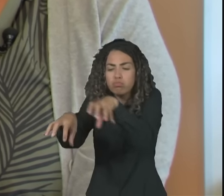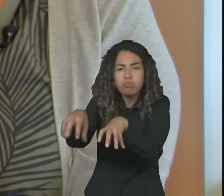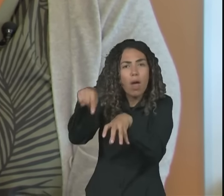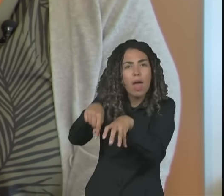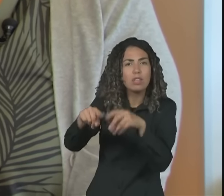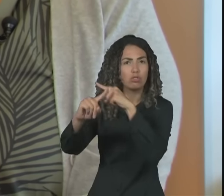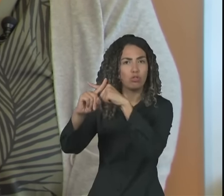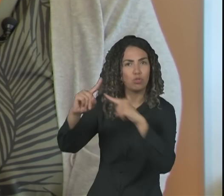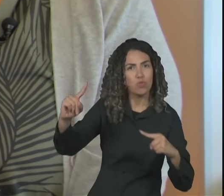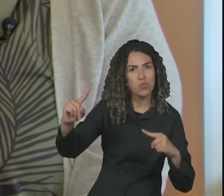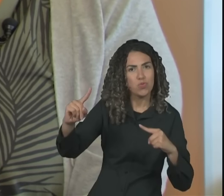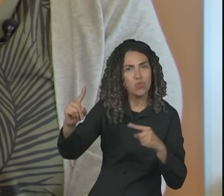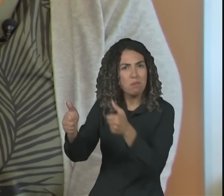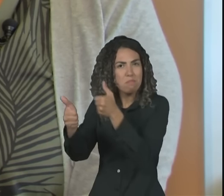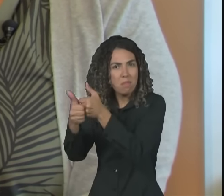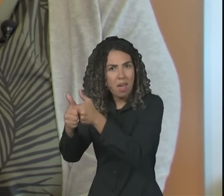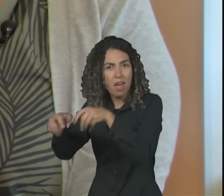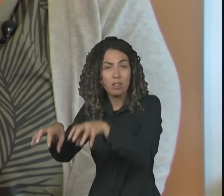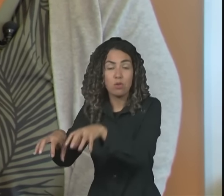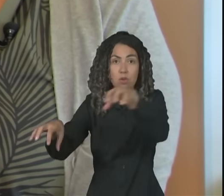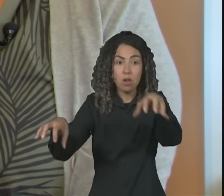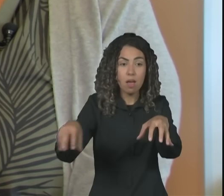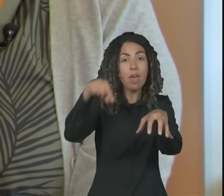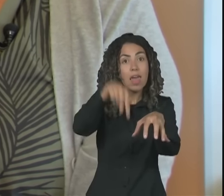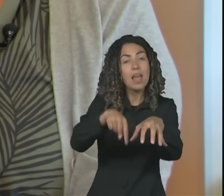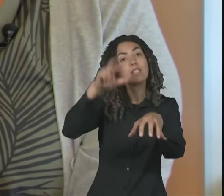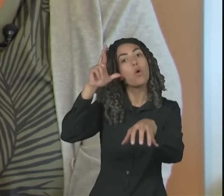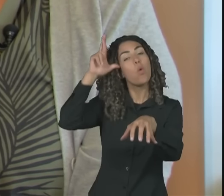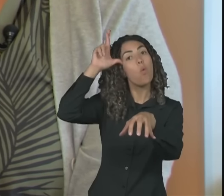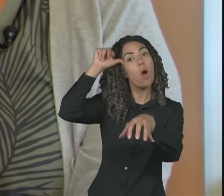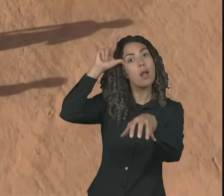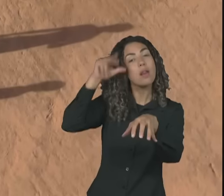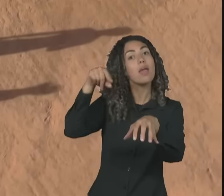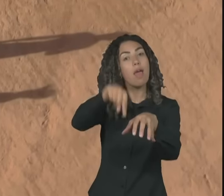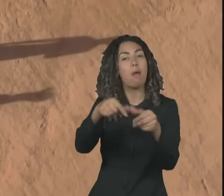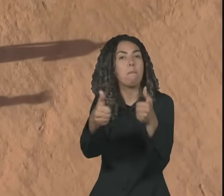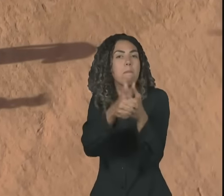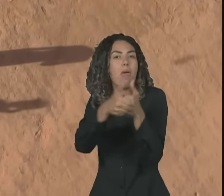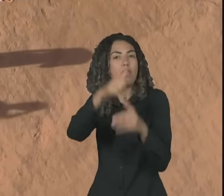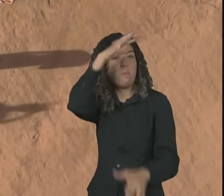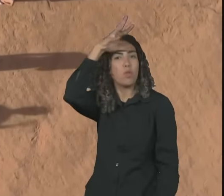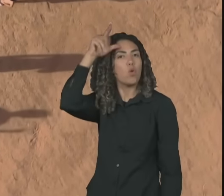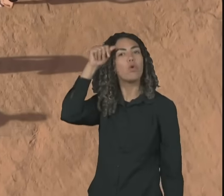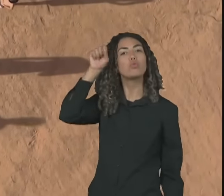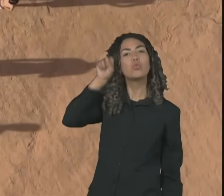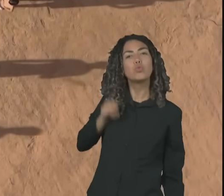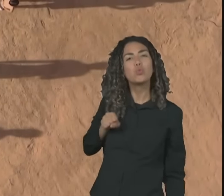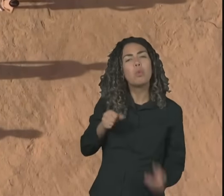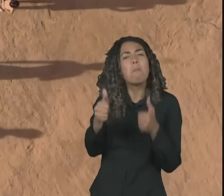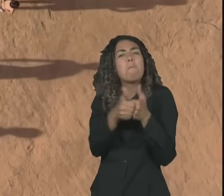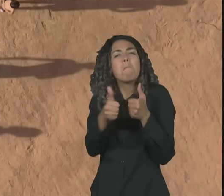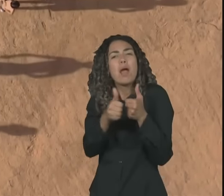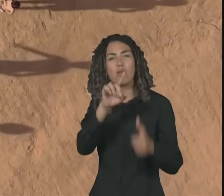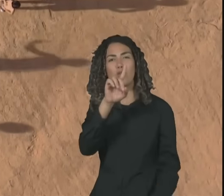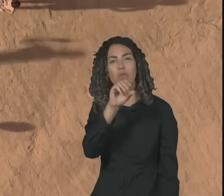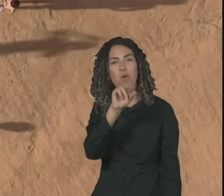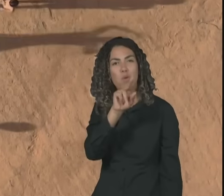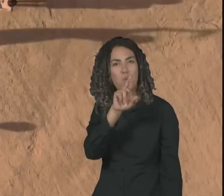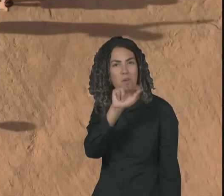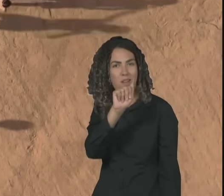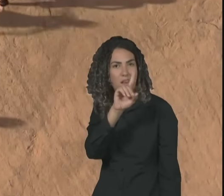Xingu. E os Guarani Kaiowá, os Guarani Andeva, no Mato Grosso do Sul, perto da cidade de Dourados. Cada um desses povos